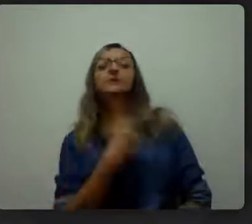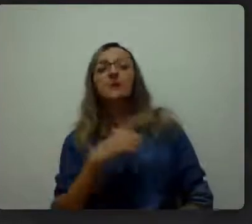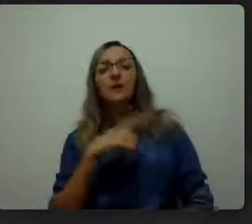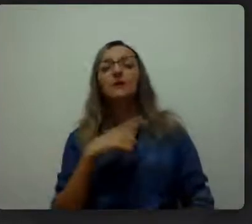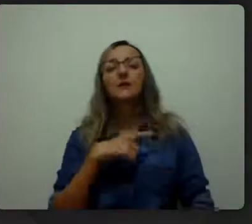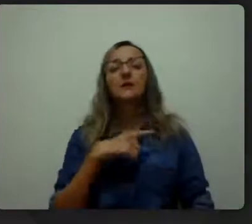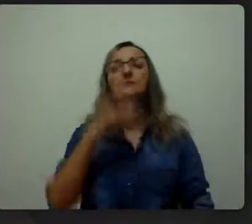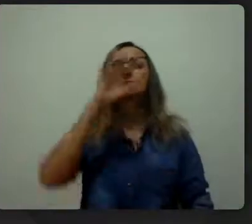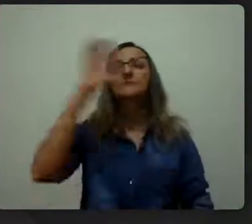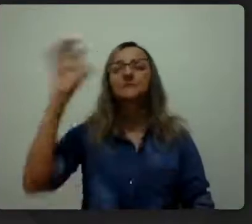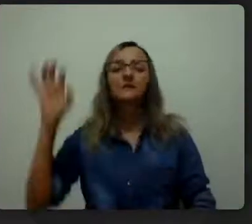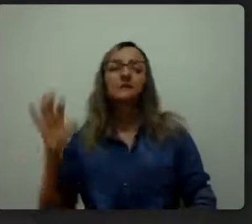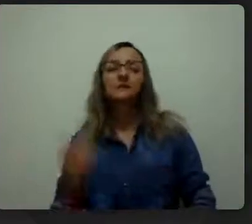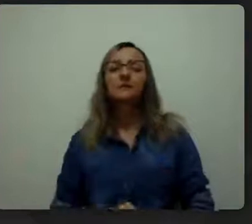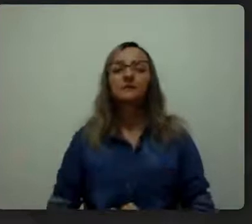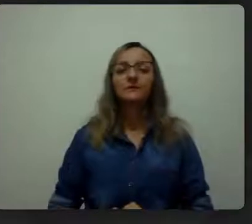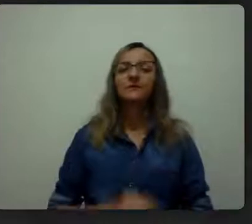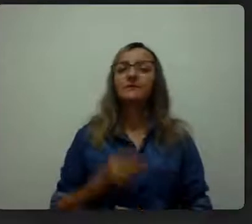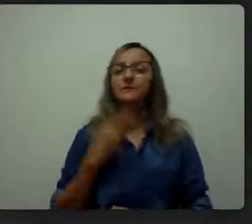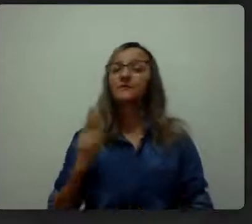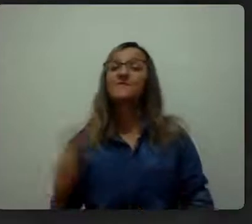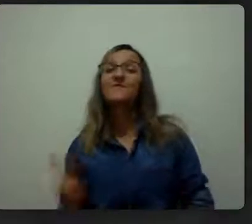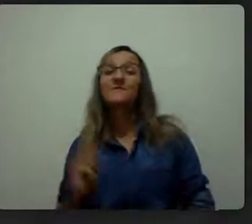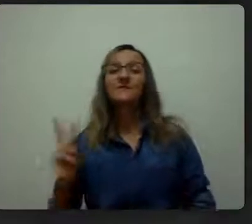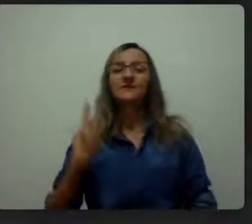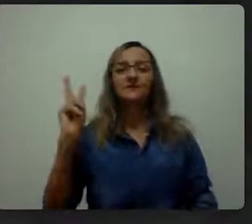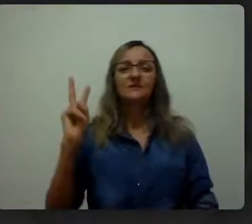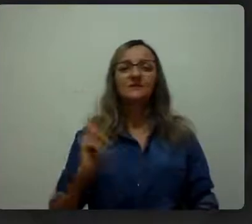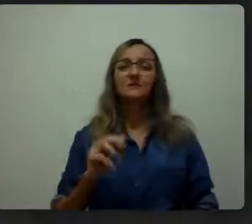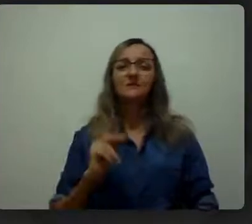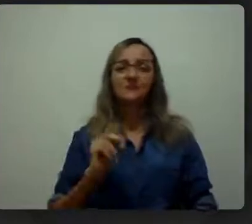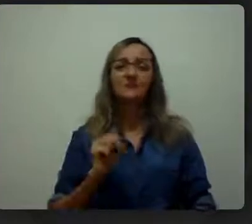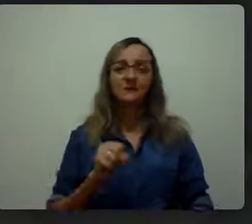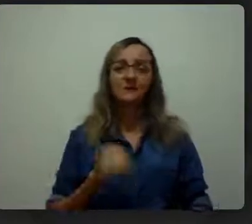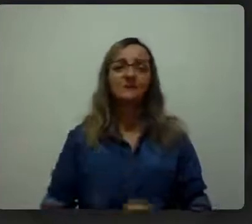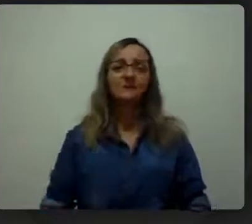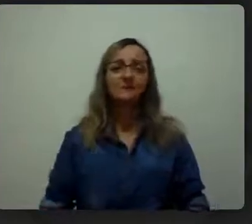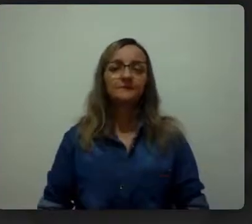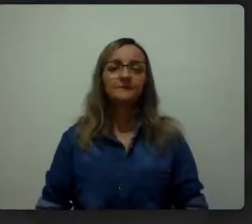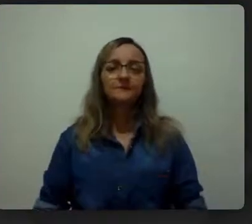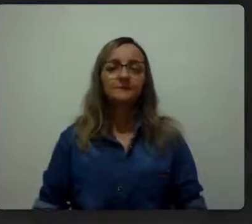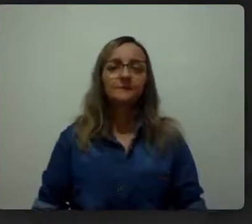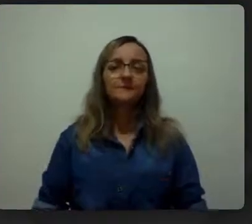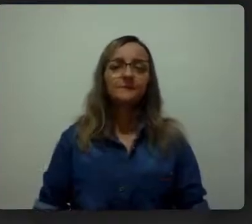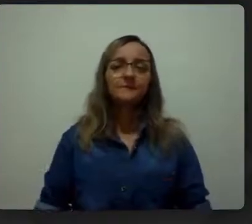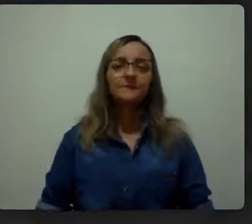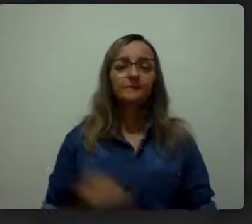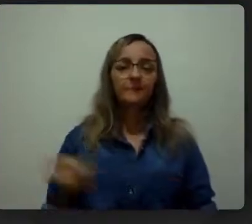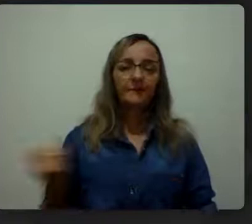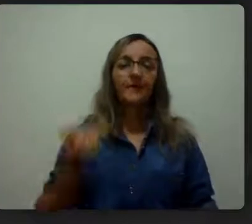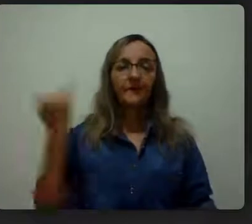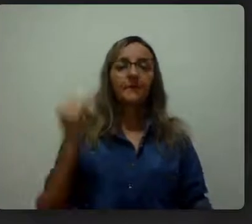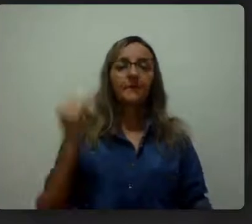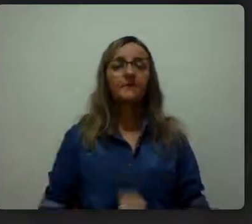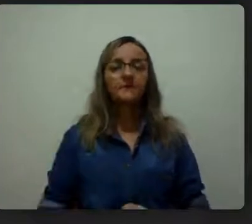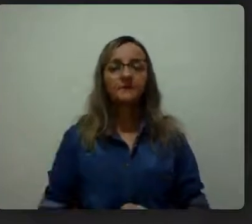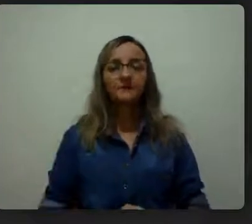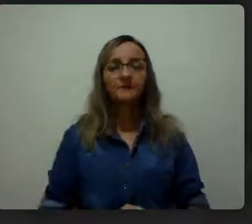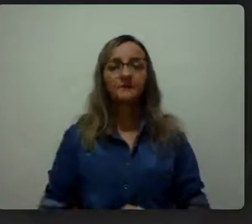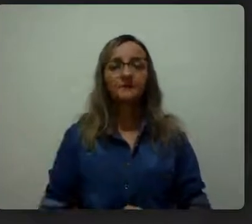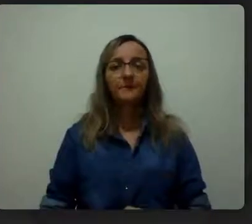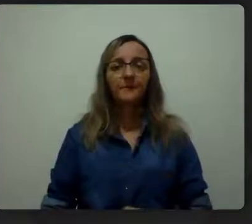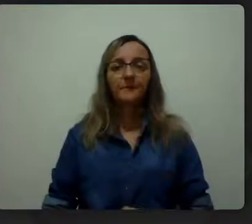vão ver que está tudo ali bem explicadinho. É importante que vocês assistam o vídeo, o tutorial que a gente vai mandar para vocês, que daí não